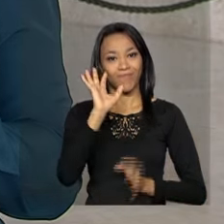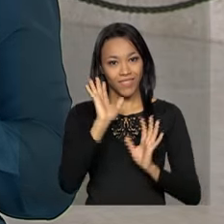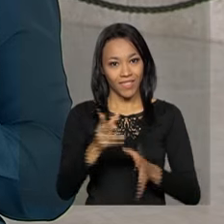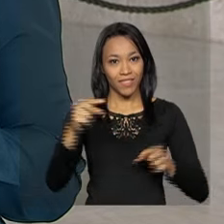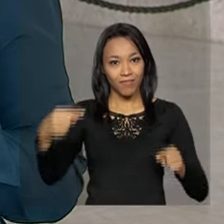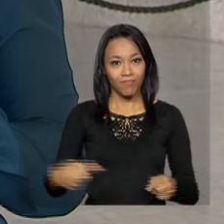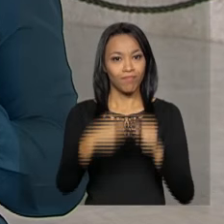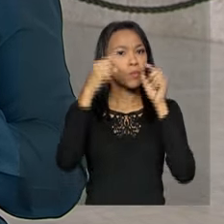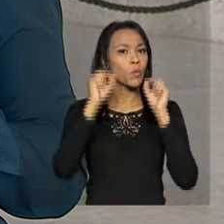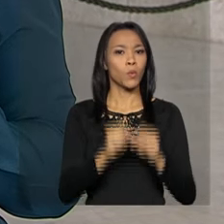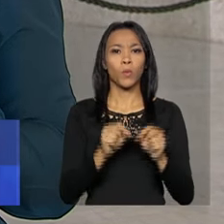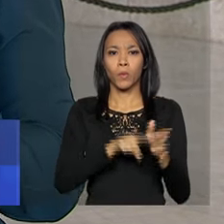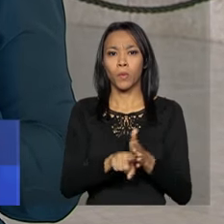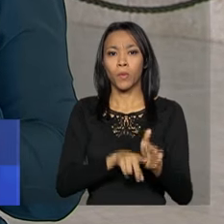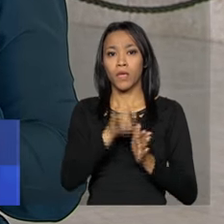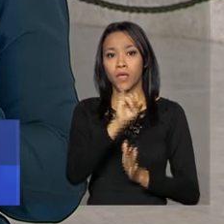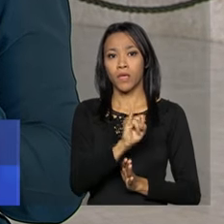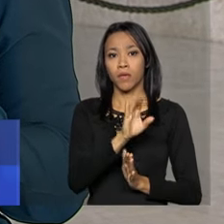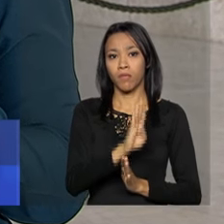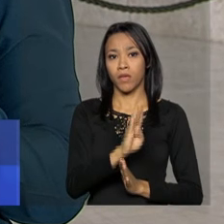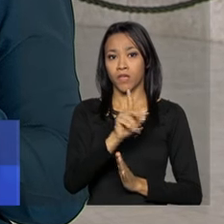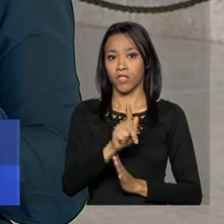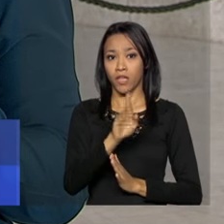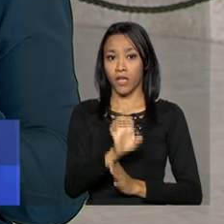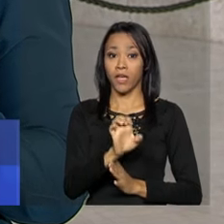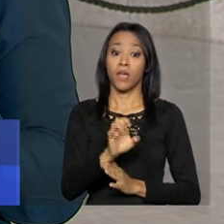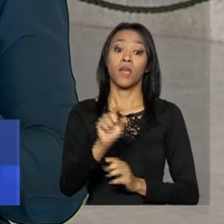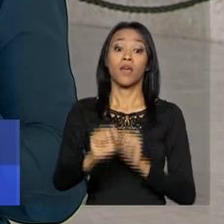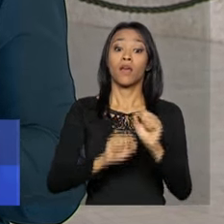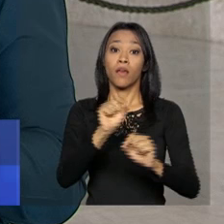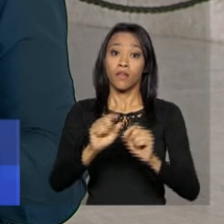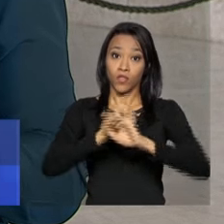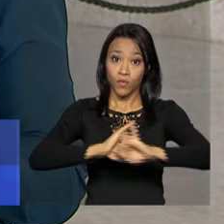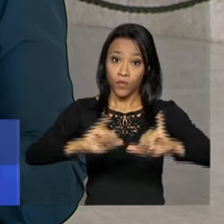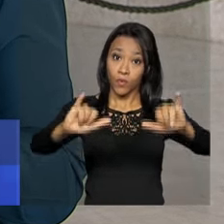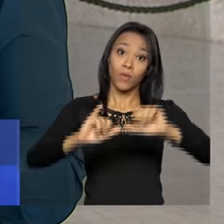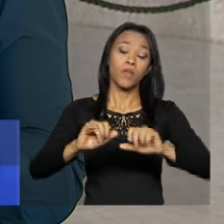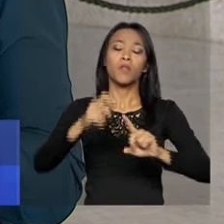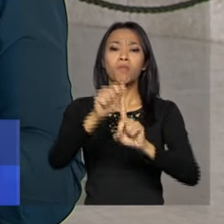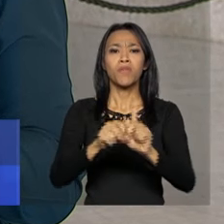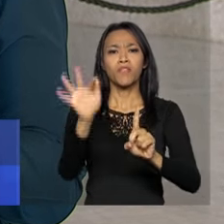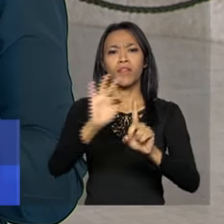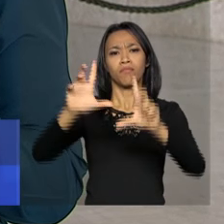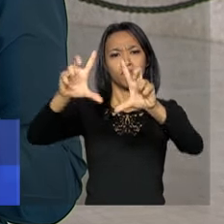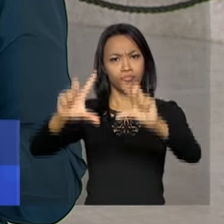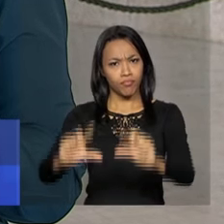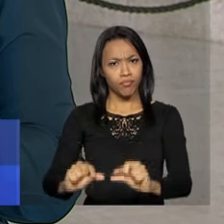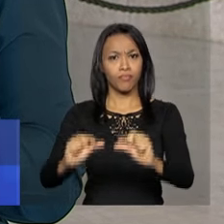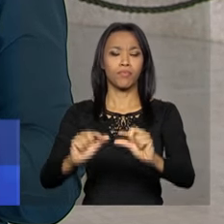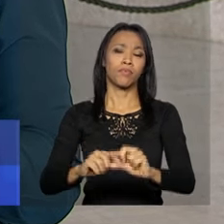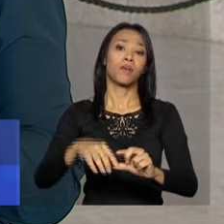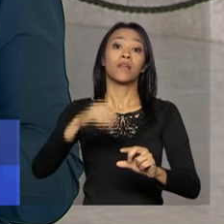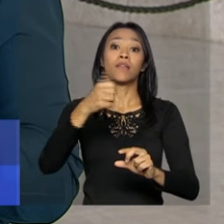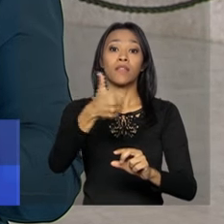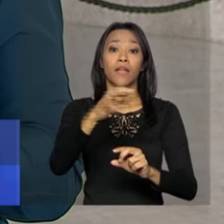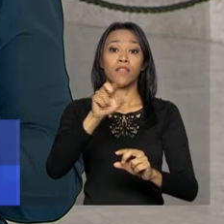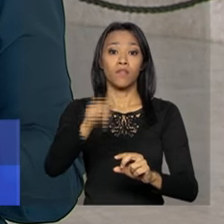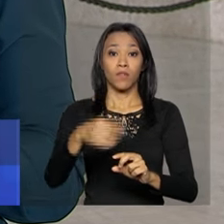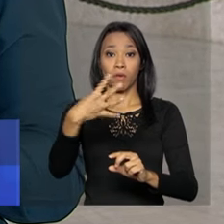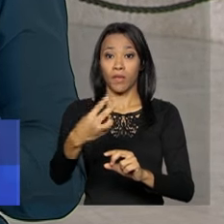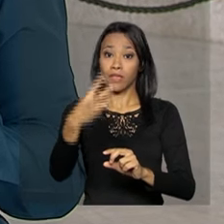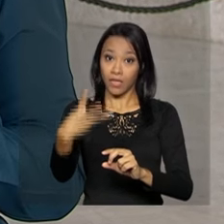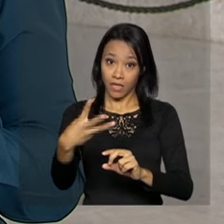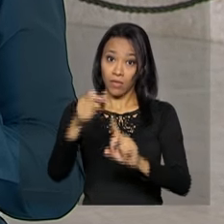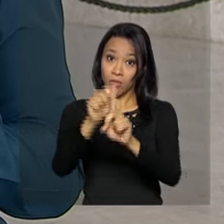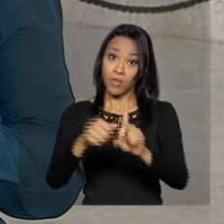o IBGE, a taxa passou de 0,9% em fevereiro para 0,43% em